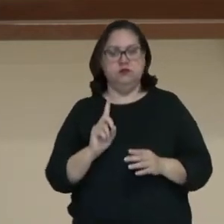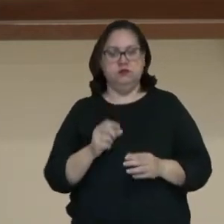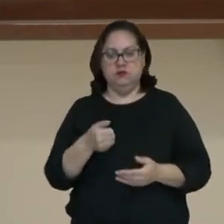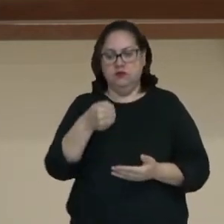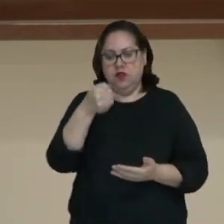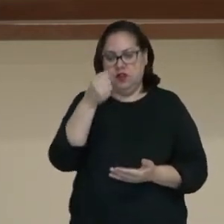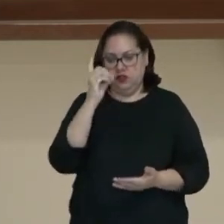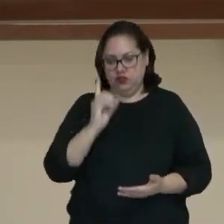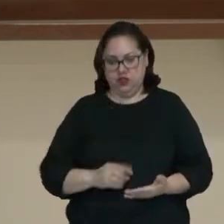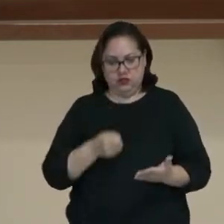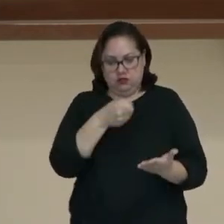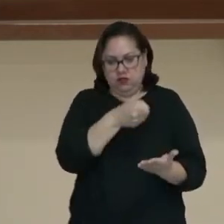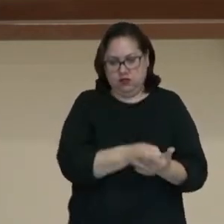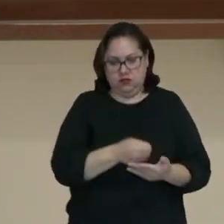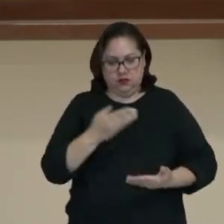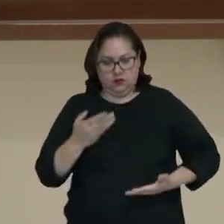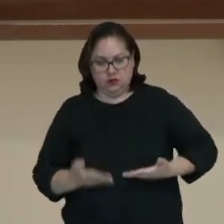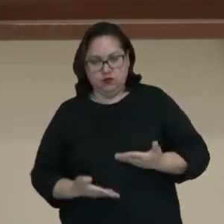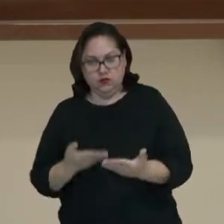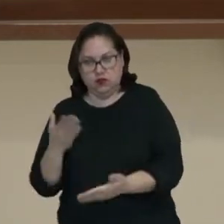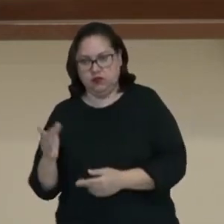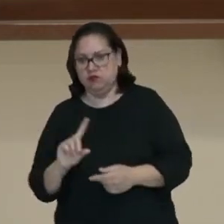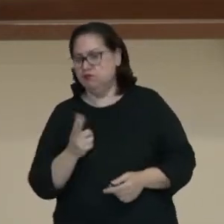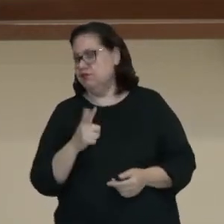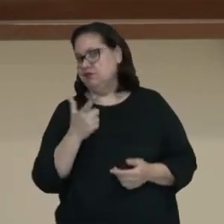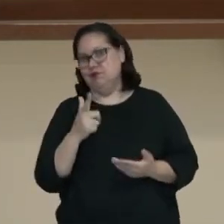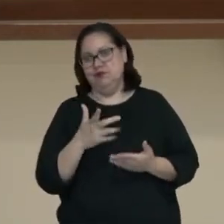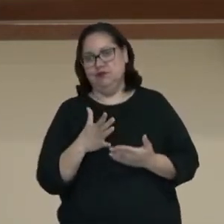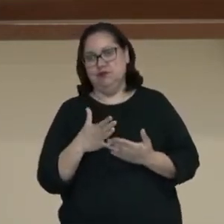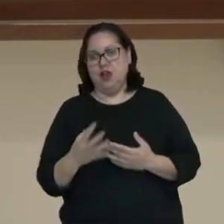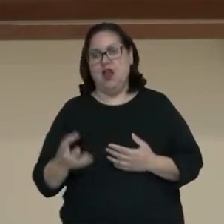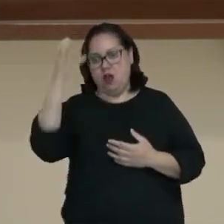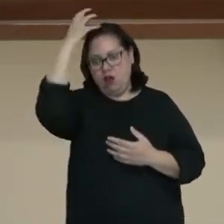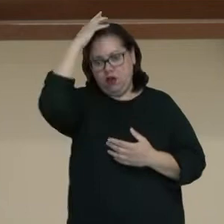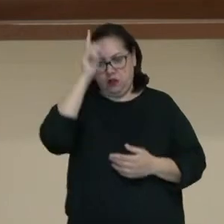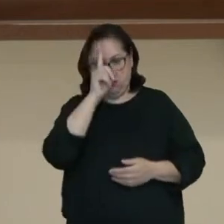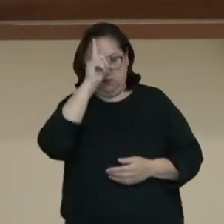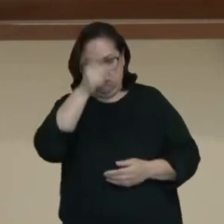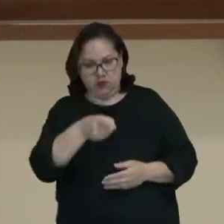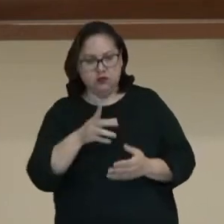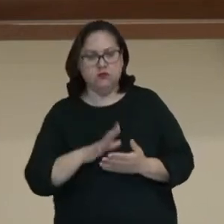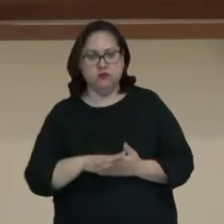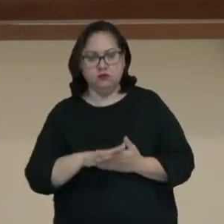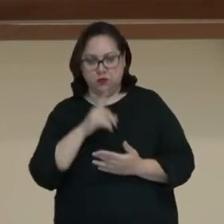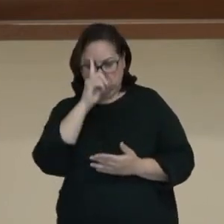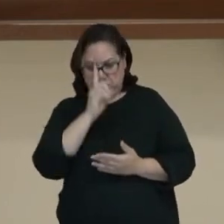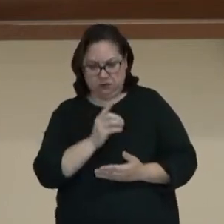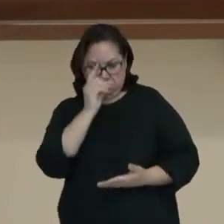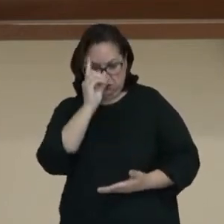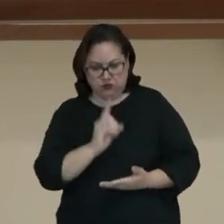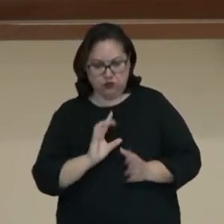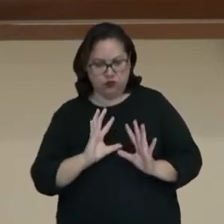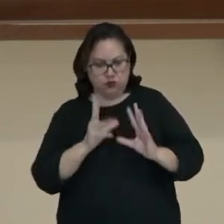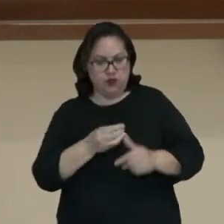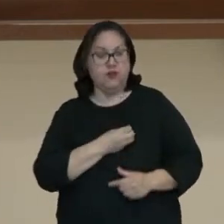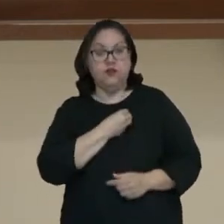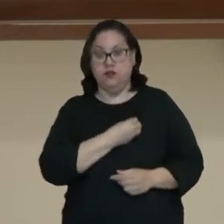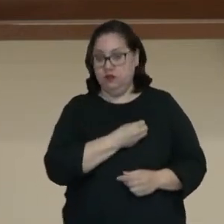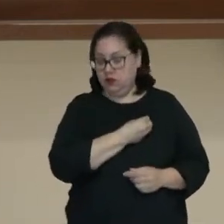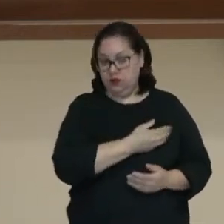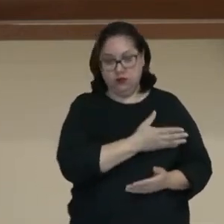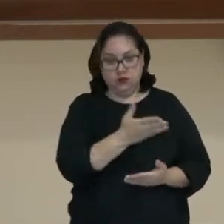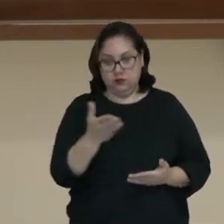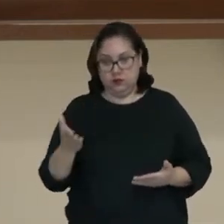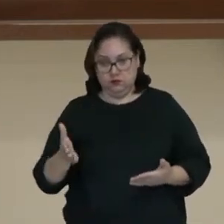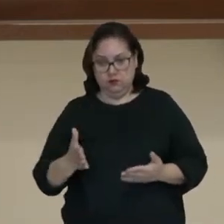direitos e deveres do súdito. Não existe isso, né? É o rei, é o monarca que vai dizer que tem o direito sobre a vida,